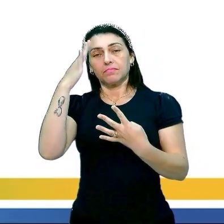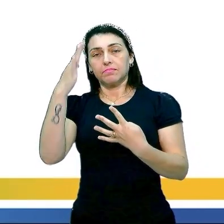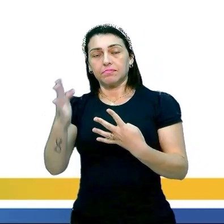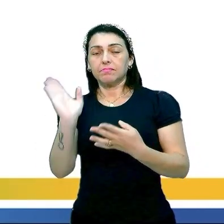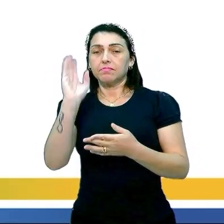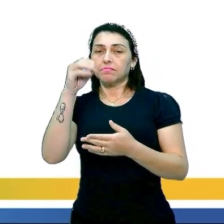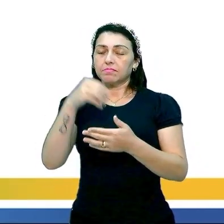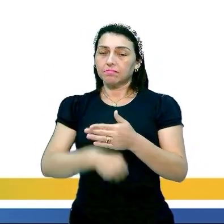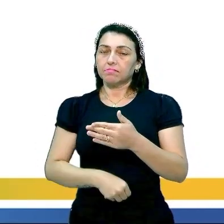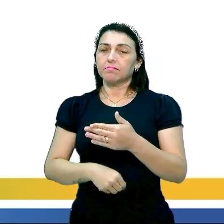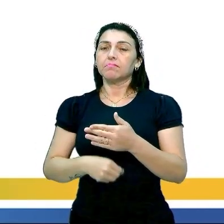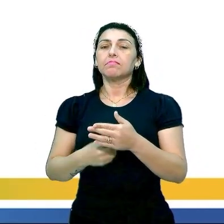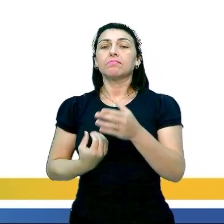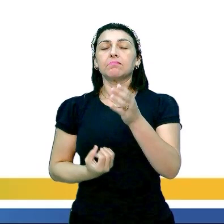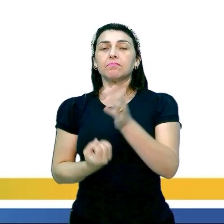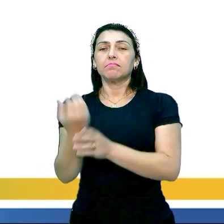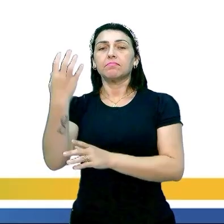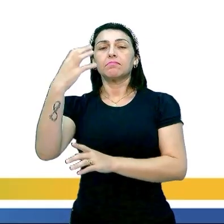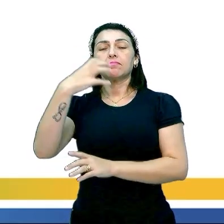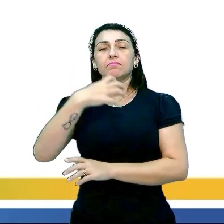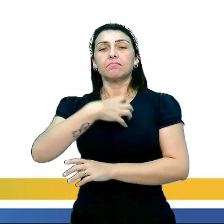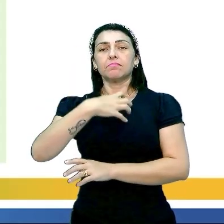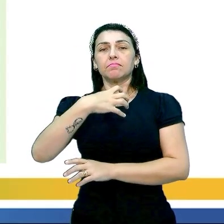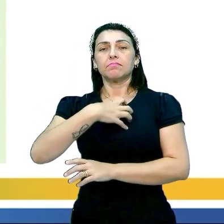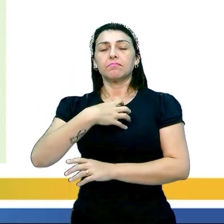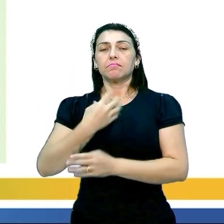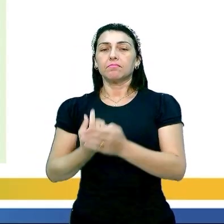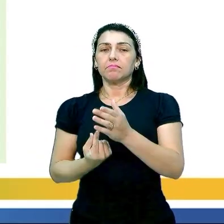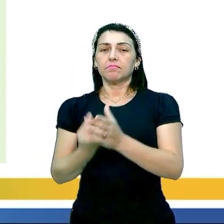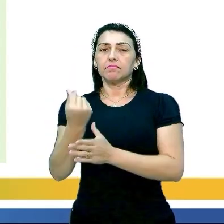principalmente dentro do modo de produção capitalista.